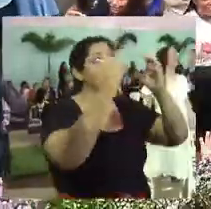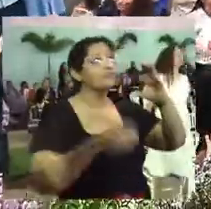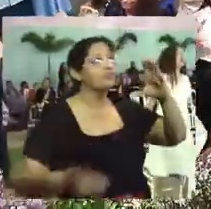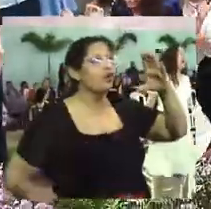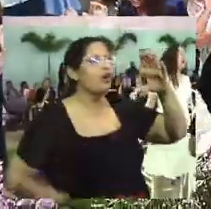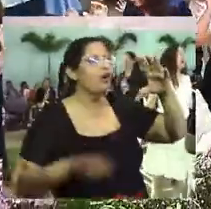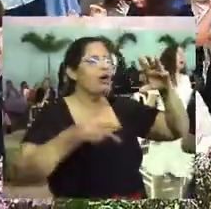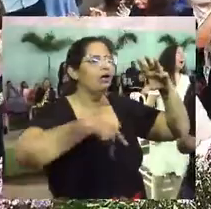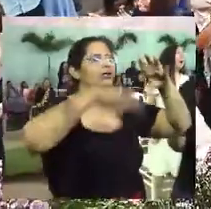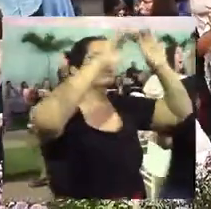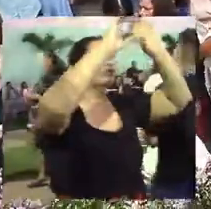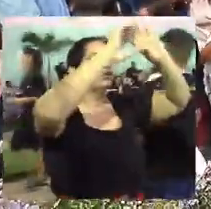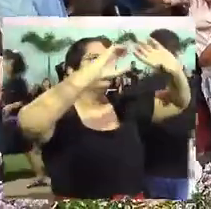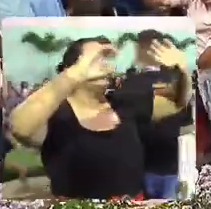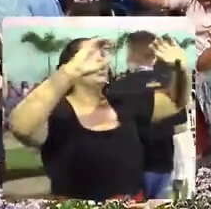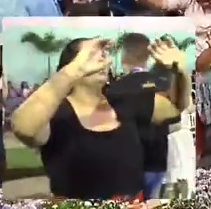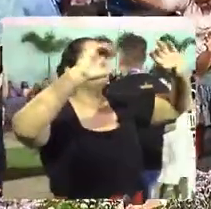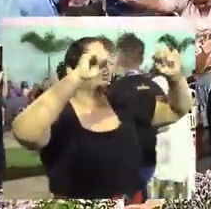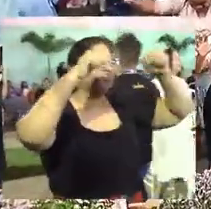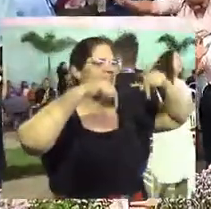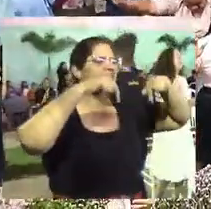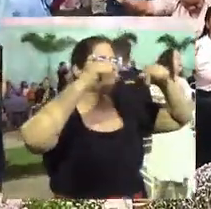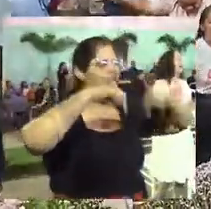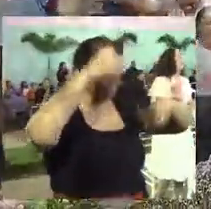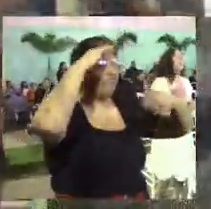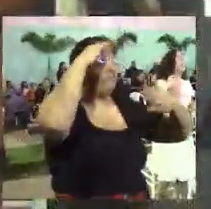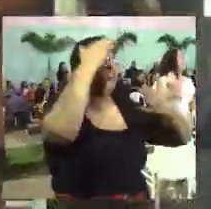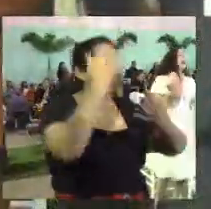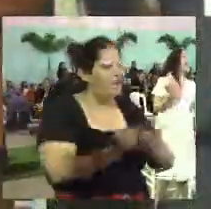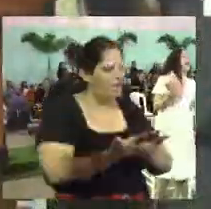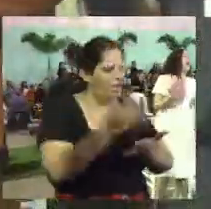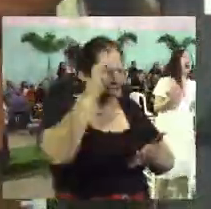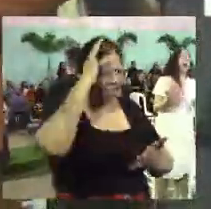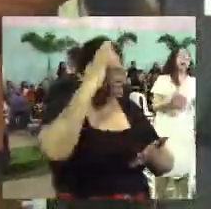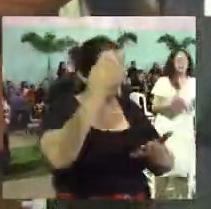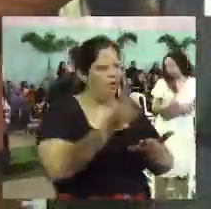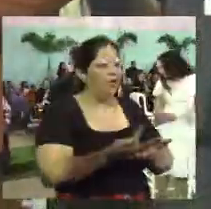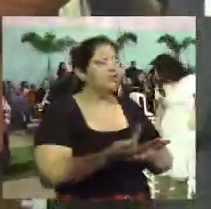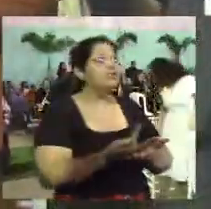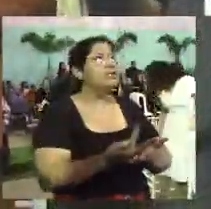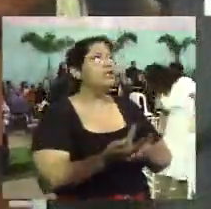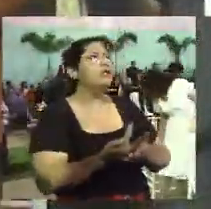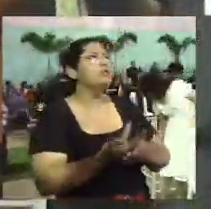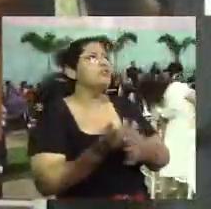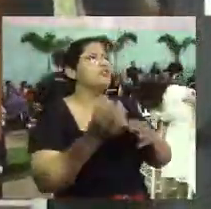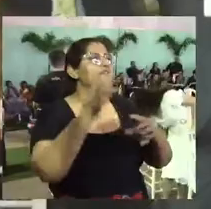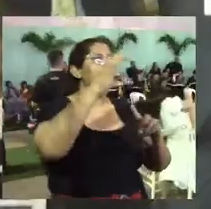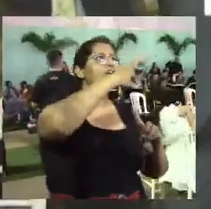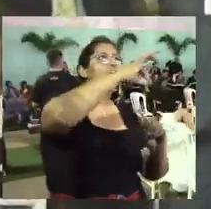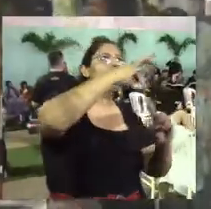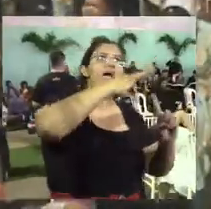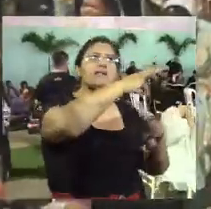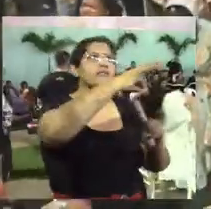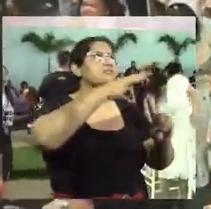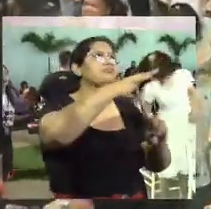entra no céu quem aqui confia em Deus